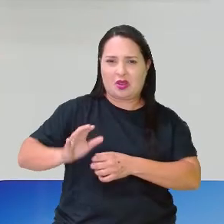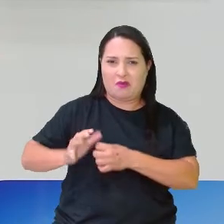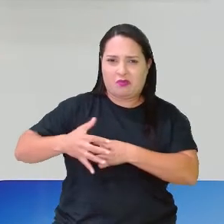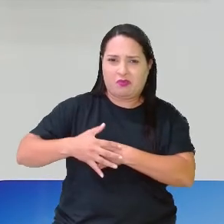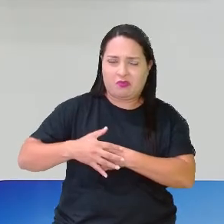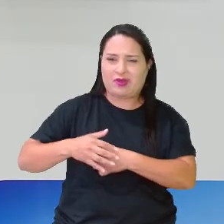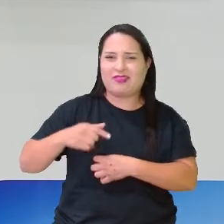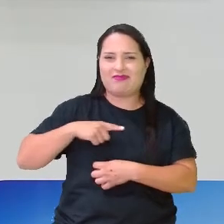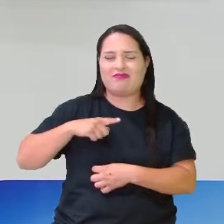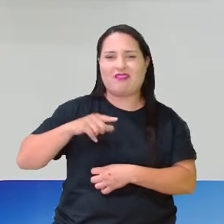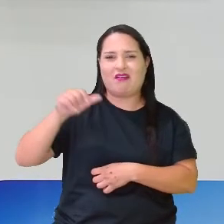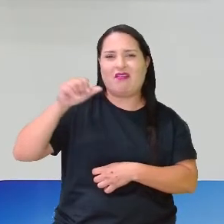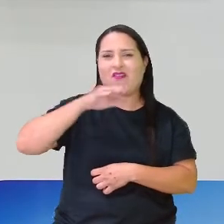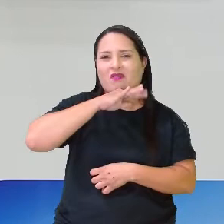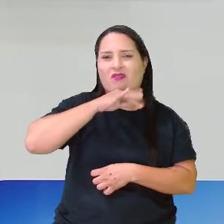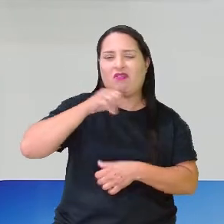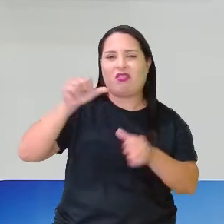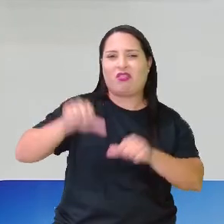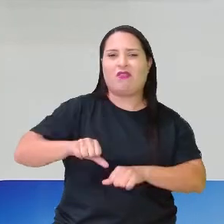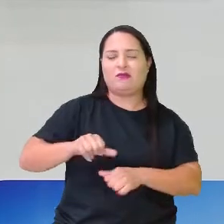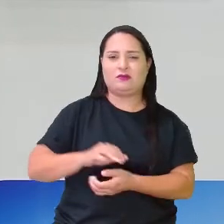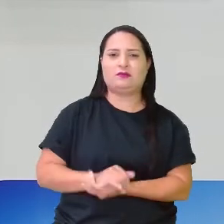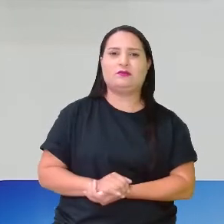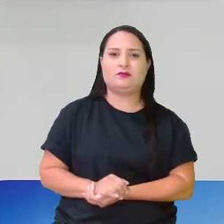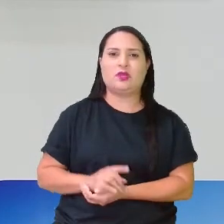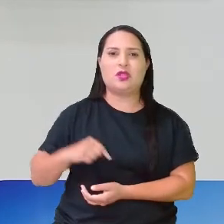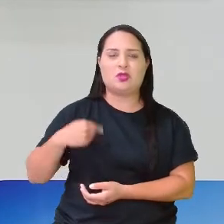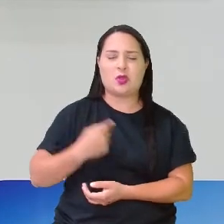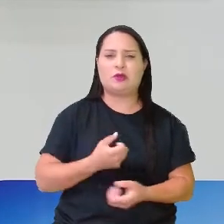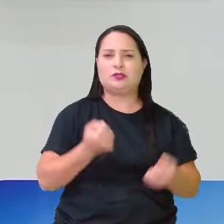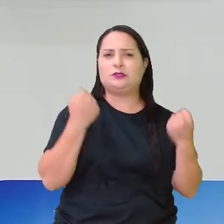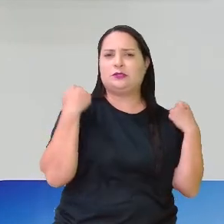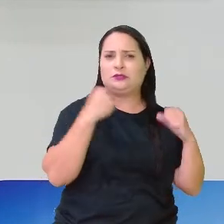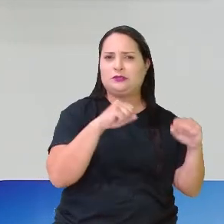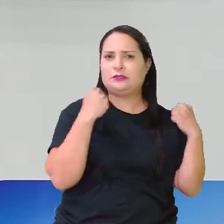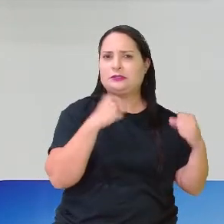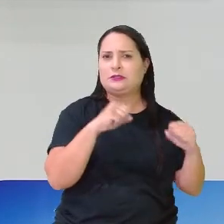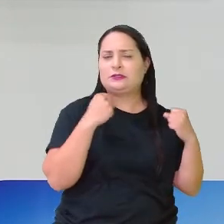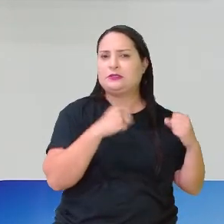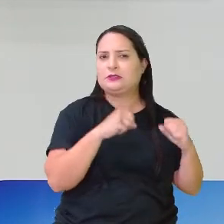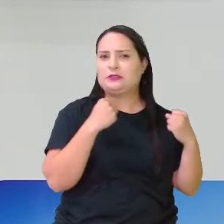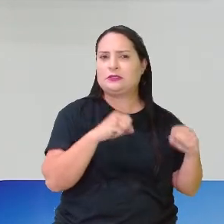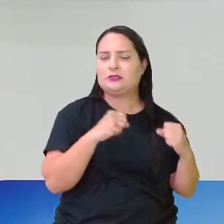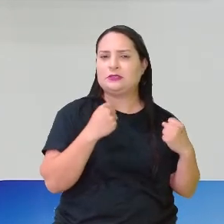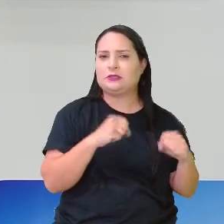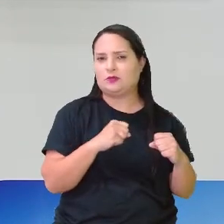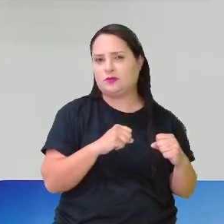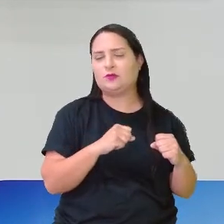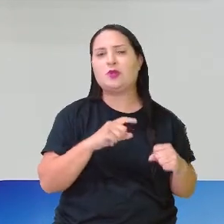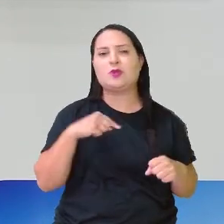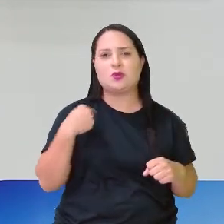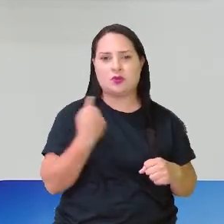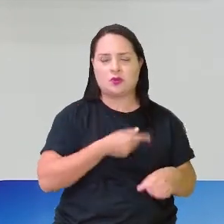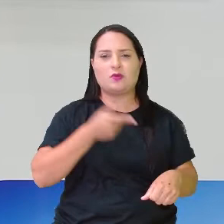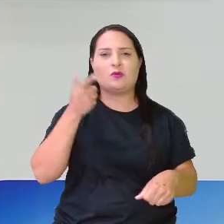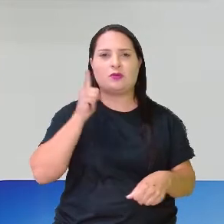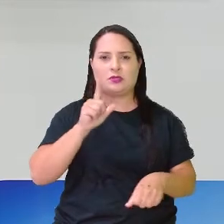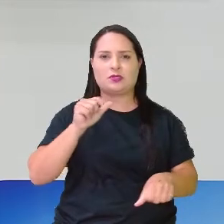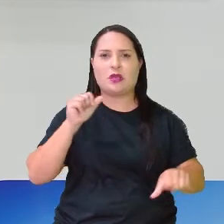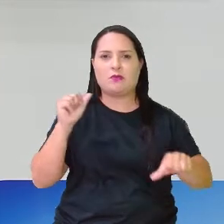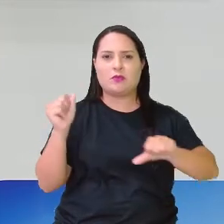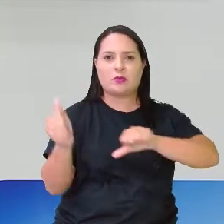exercício, aí a gente ativando o nosso metabolismo, né, fazendo ali ele trabalhar, a gente consegue fazer também